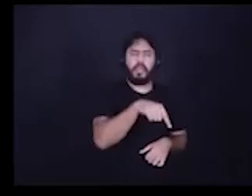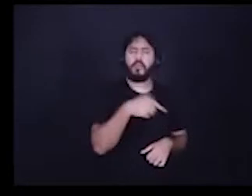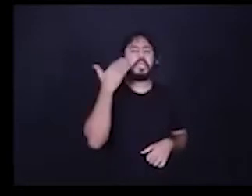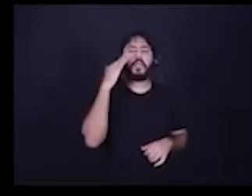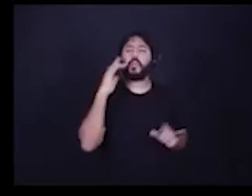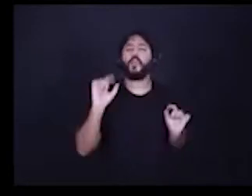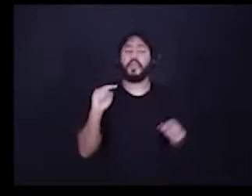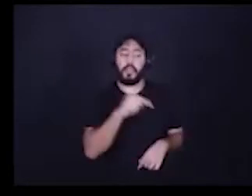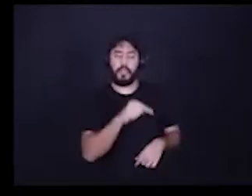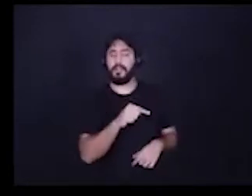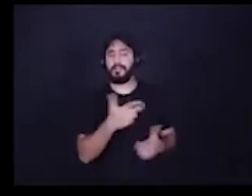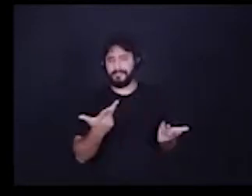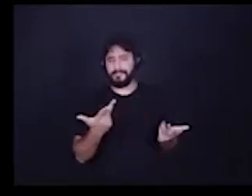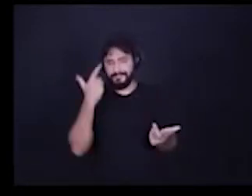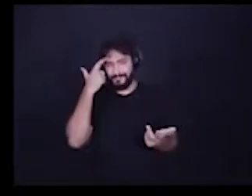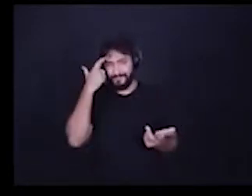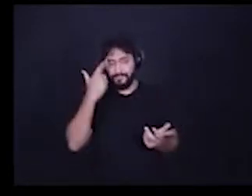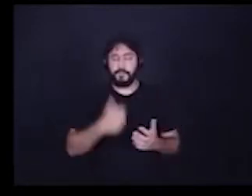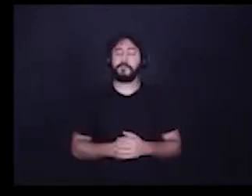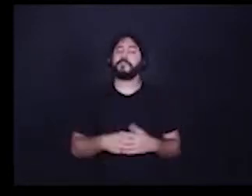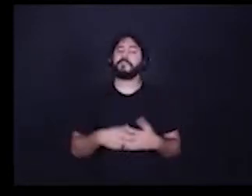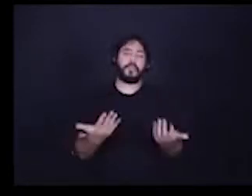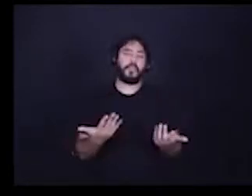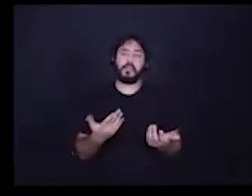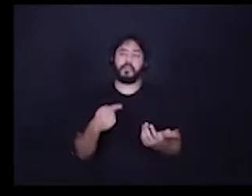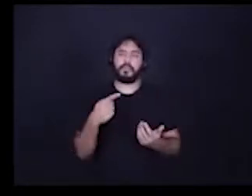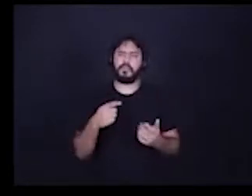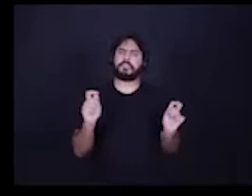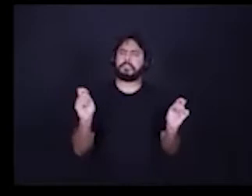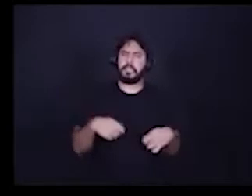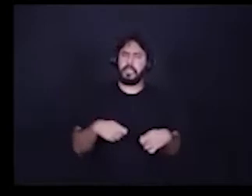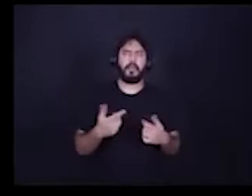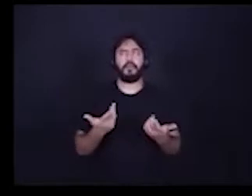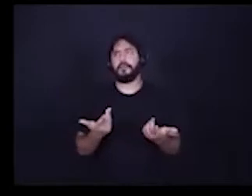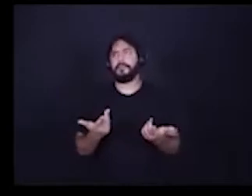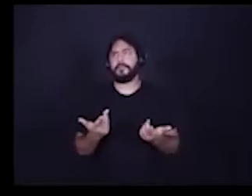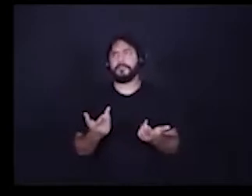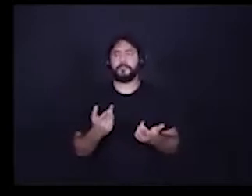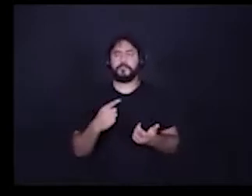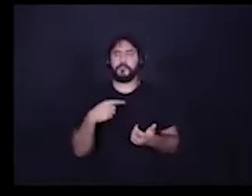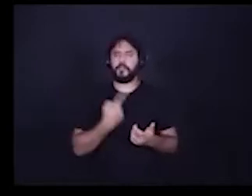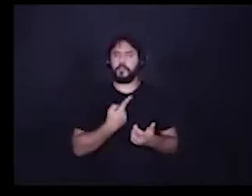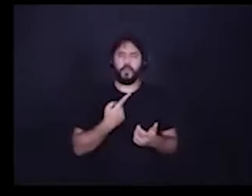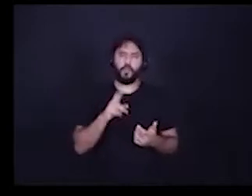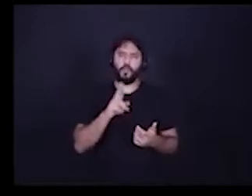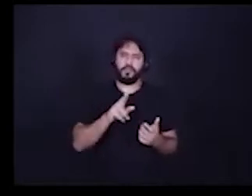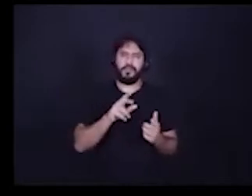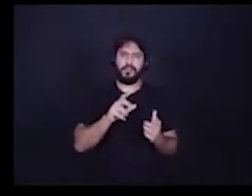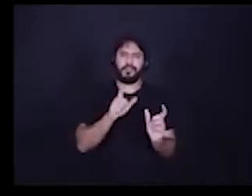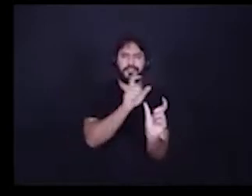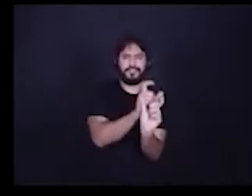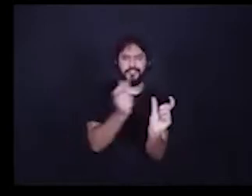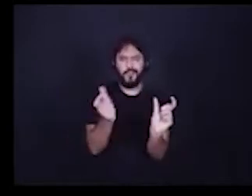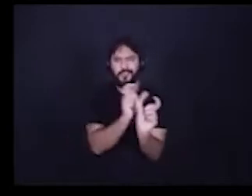coisas. E aí dá para a gente usar um monte de sinônimo, né, ou de outras maneiras de falar sobre esse